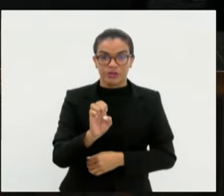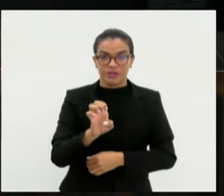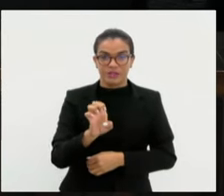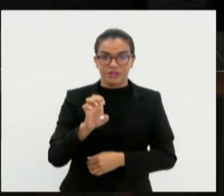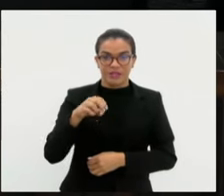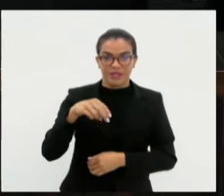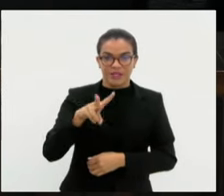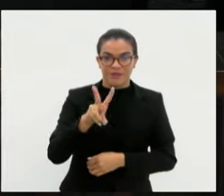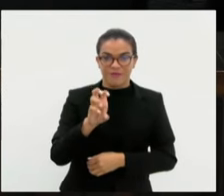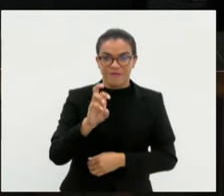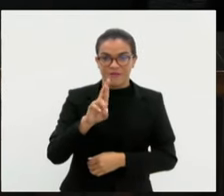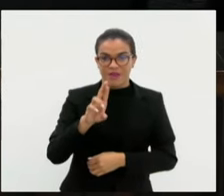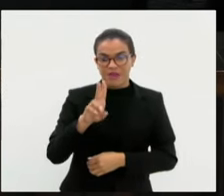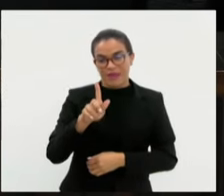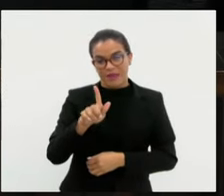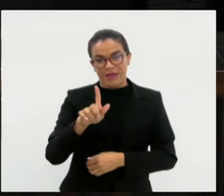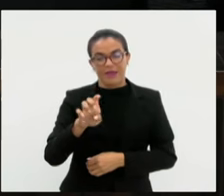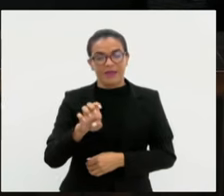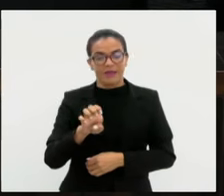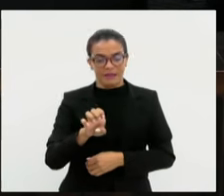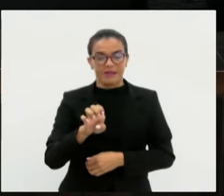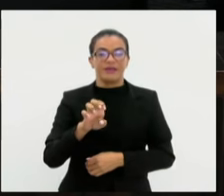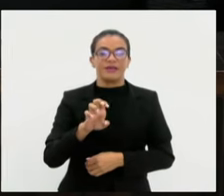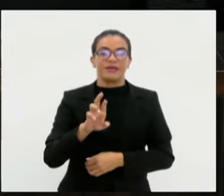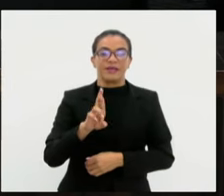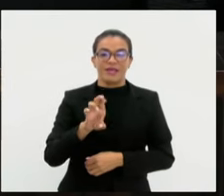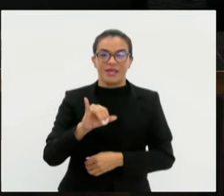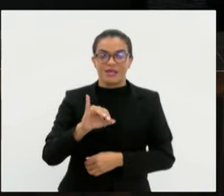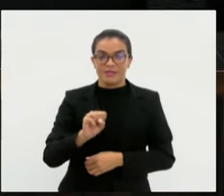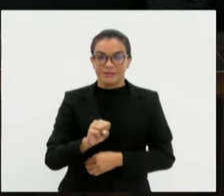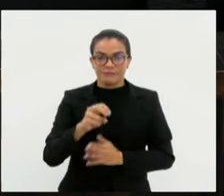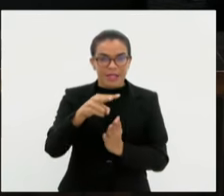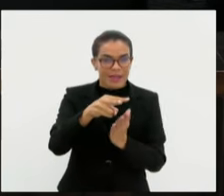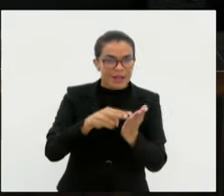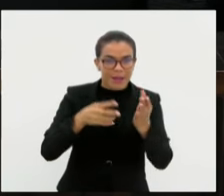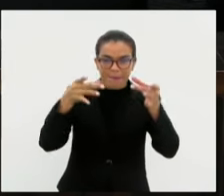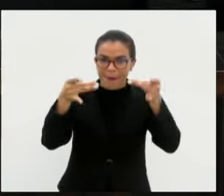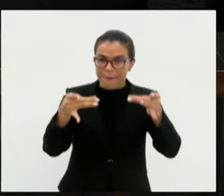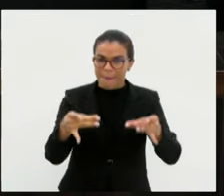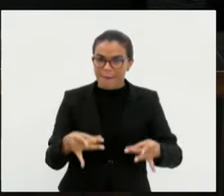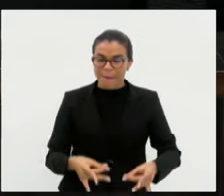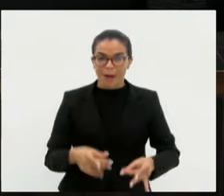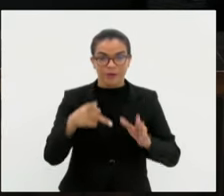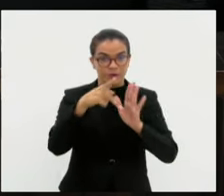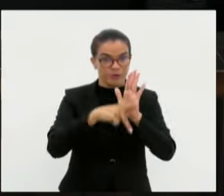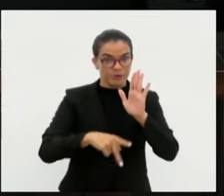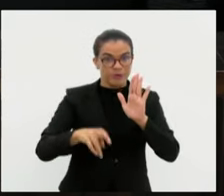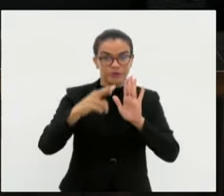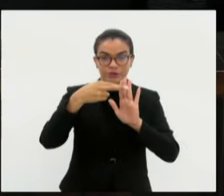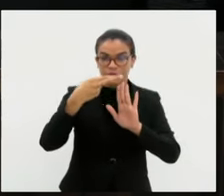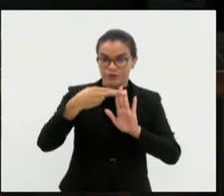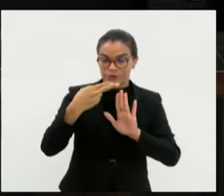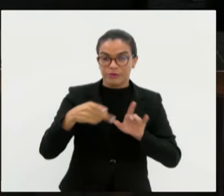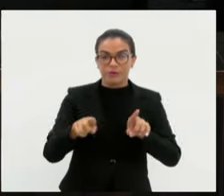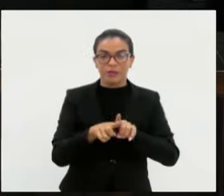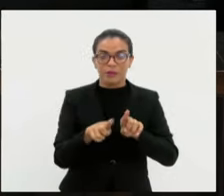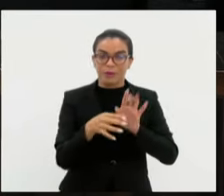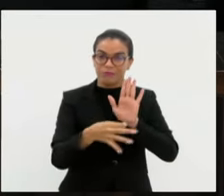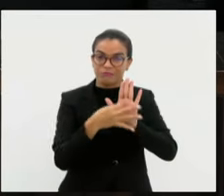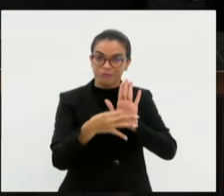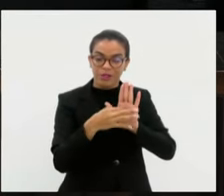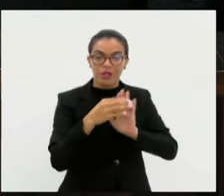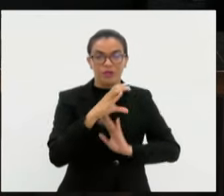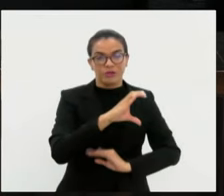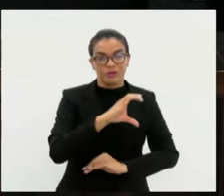primeiro secretário, proceda à leitura da íntegra do projeto de resolução e do parecer da Comissão